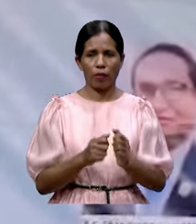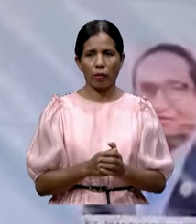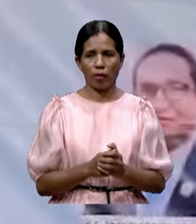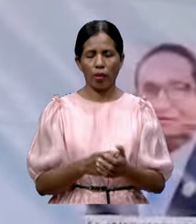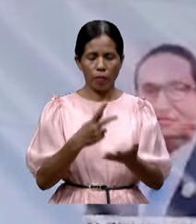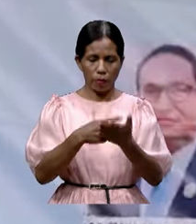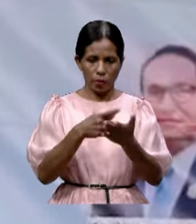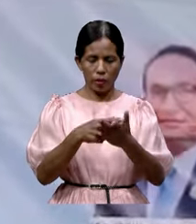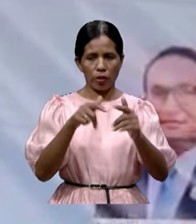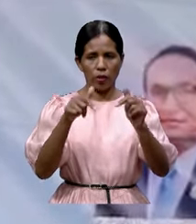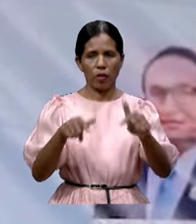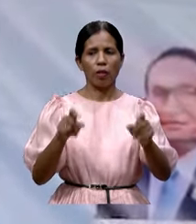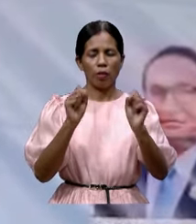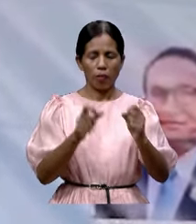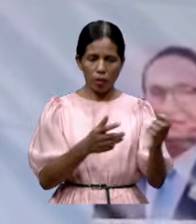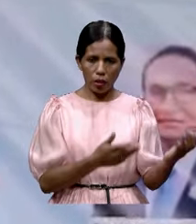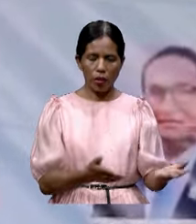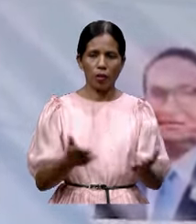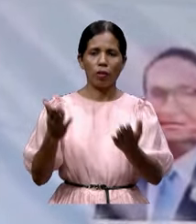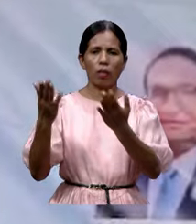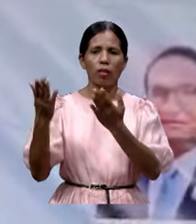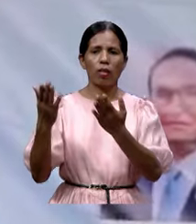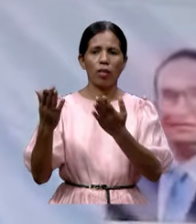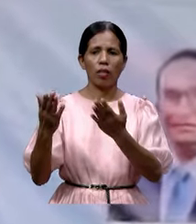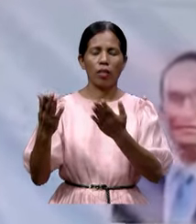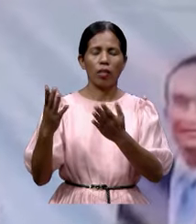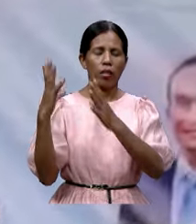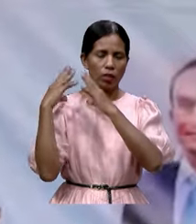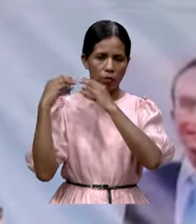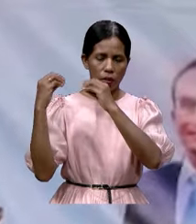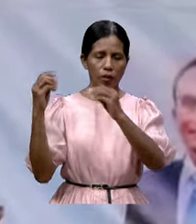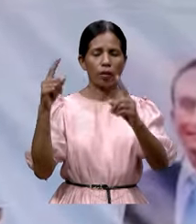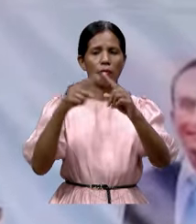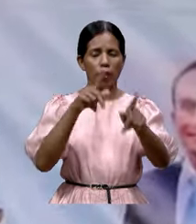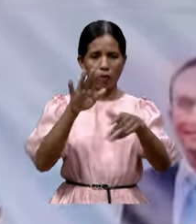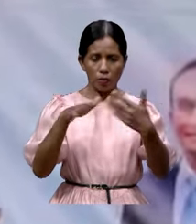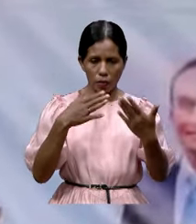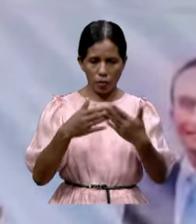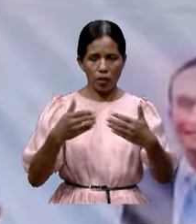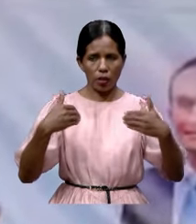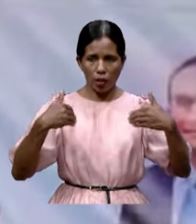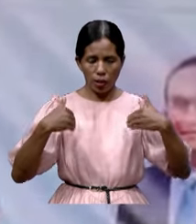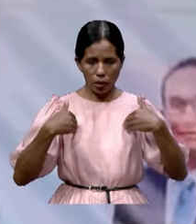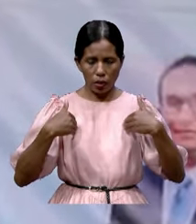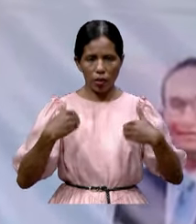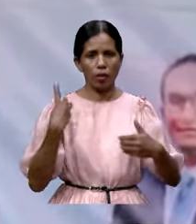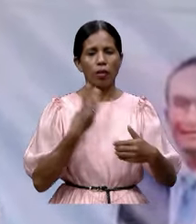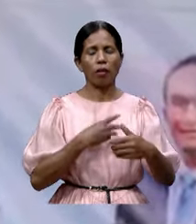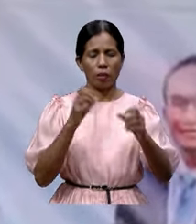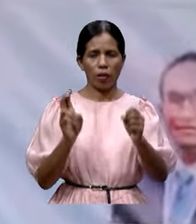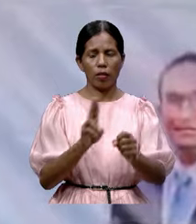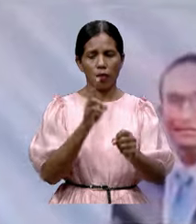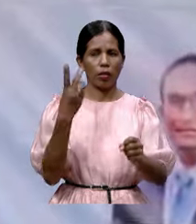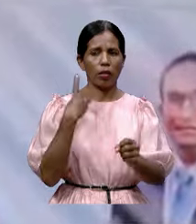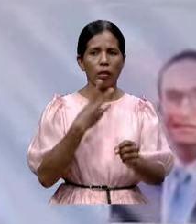project sene bela duri ona esperanza ba povo kata me ne i hawana itenomi ne be